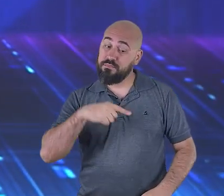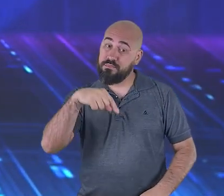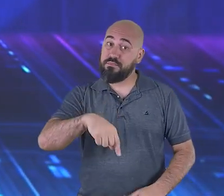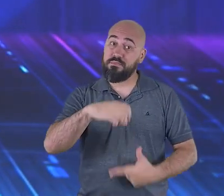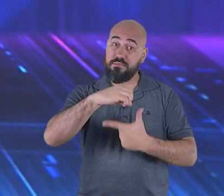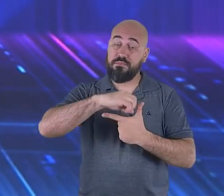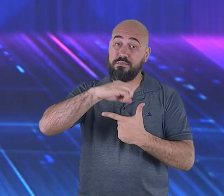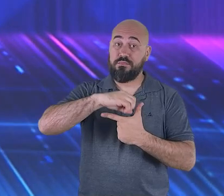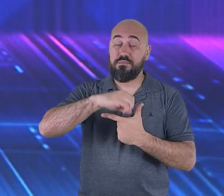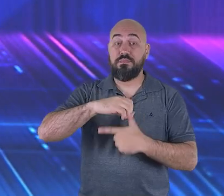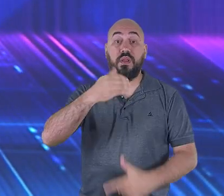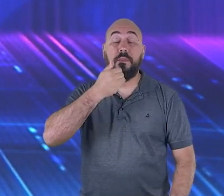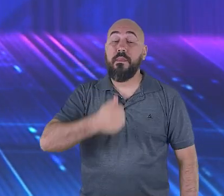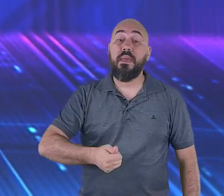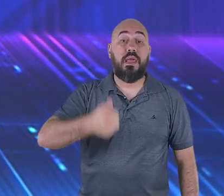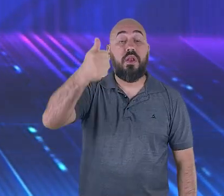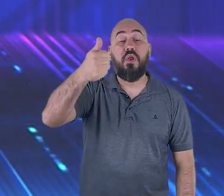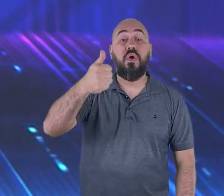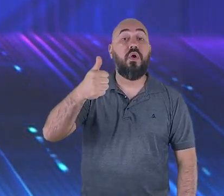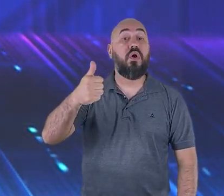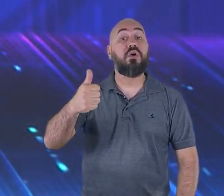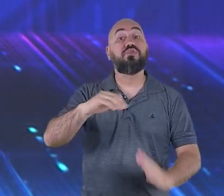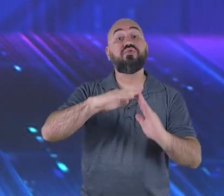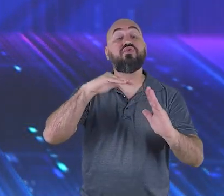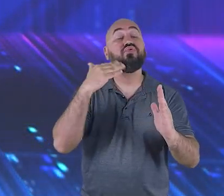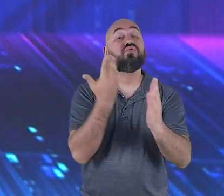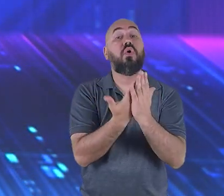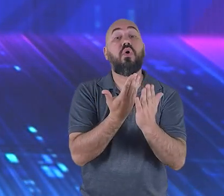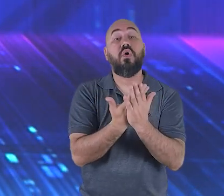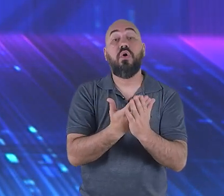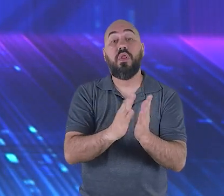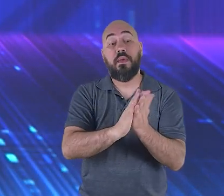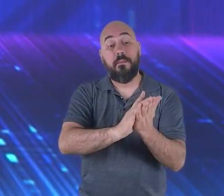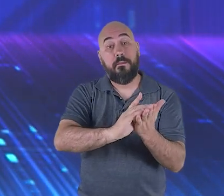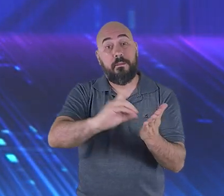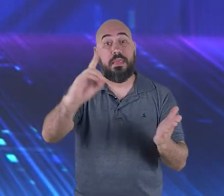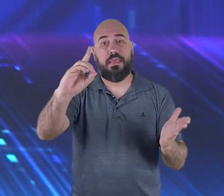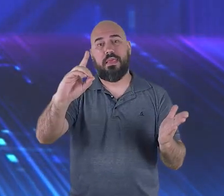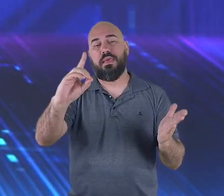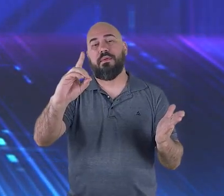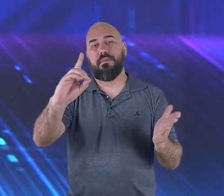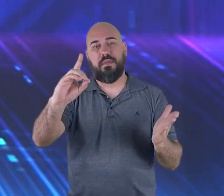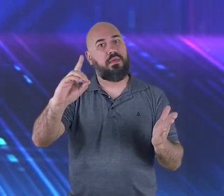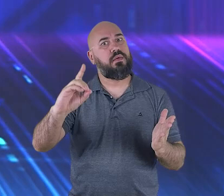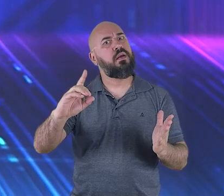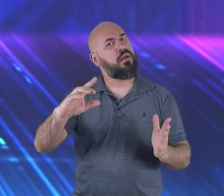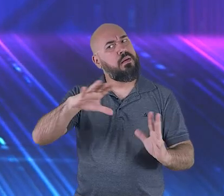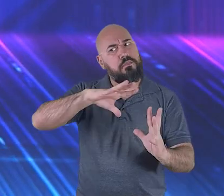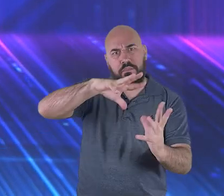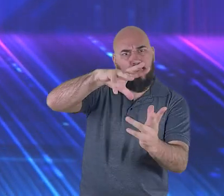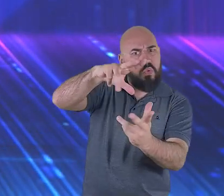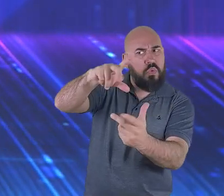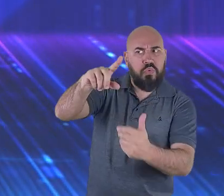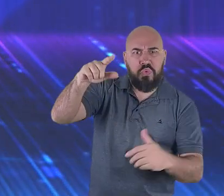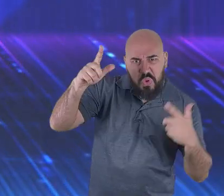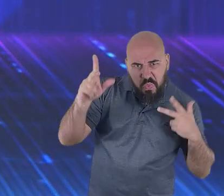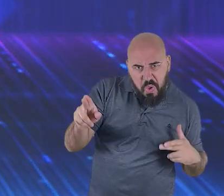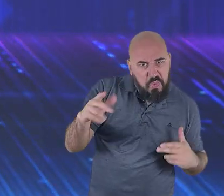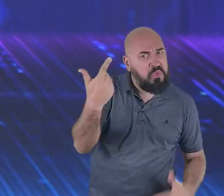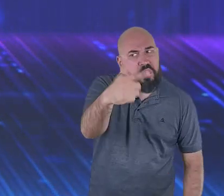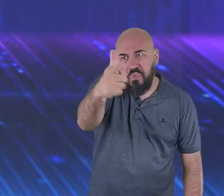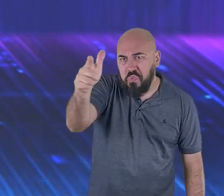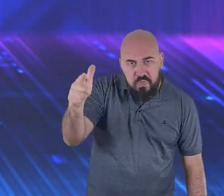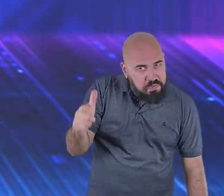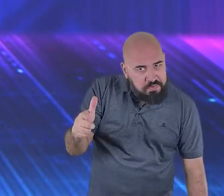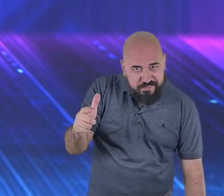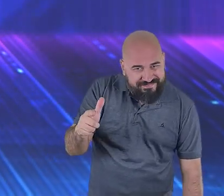Novo Tempo a melhor e maior escola bíblica do mundo. É, isso mesmo, a Escola Bíblica